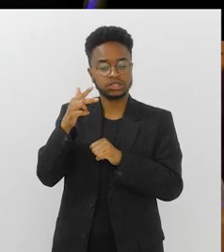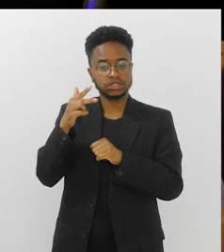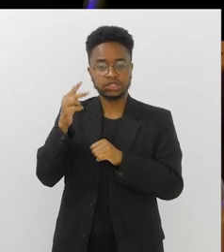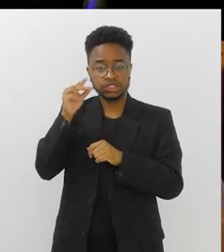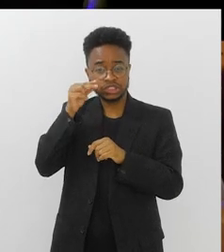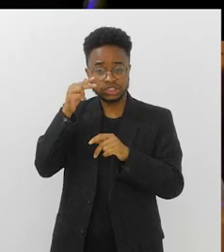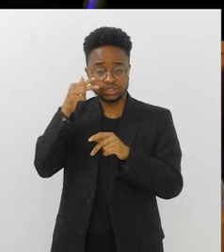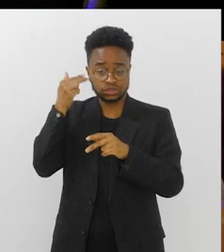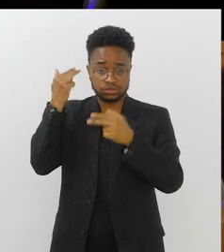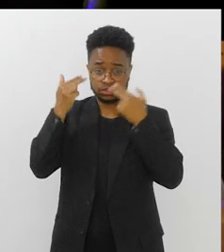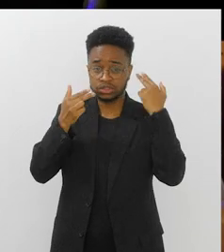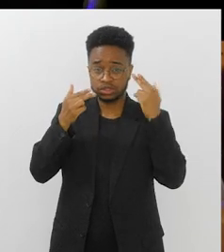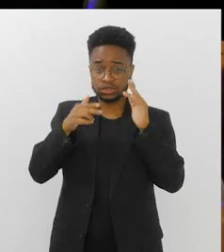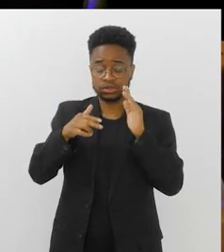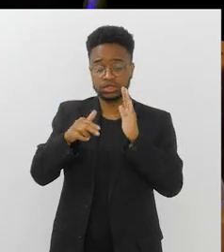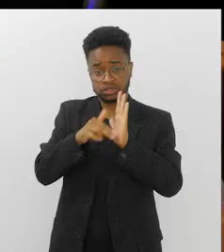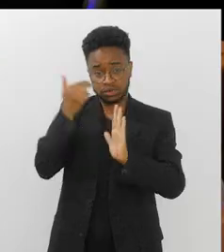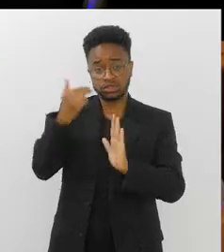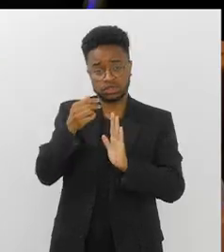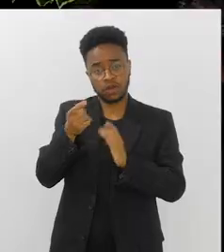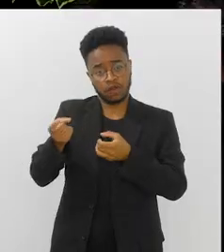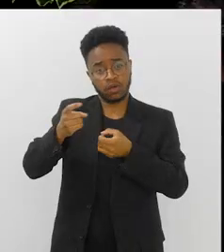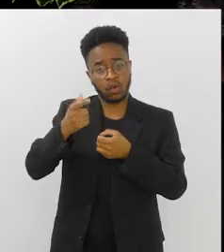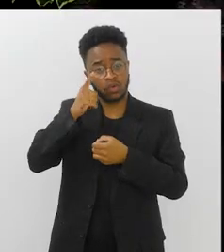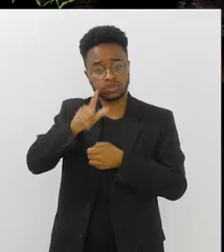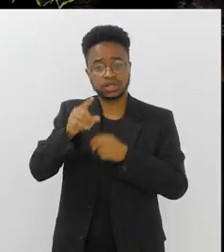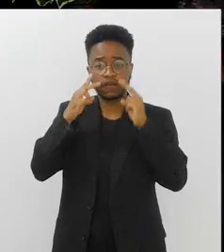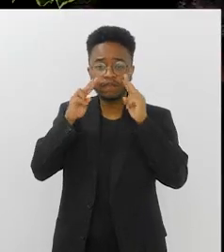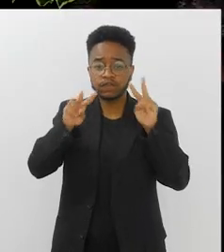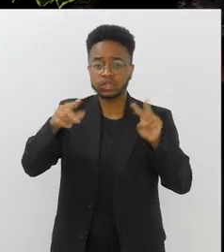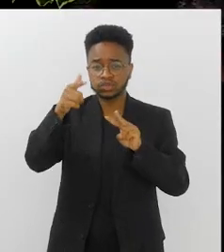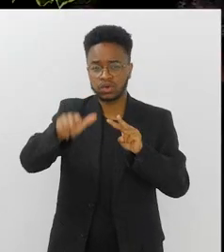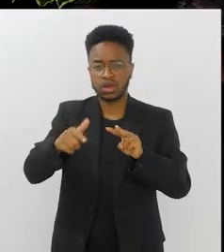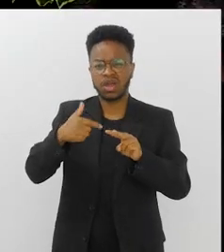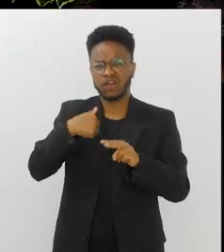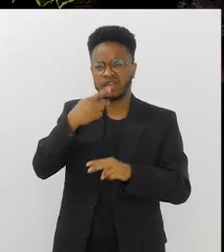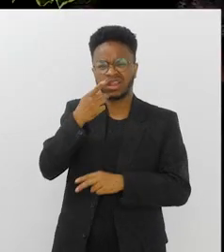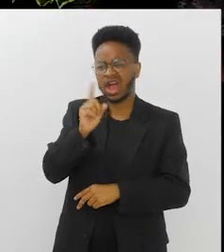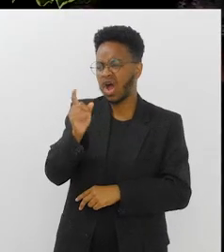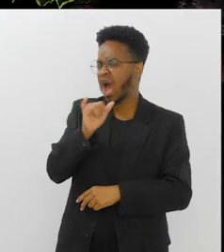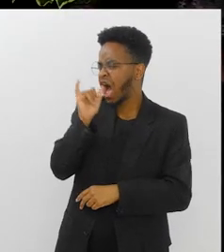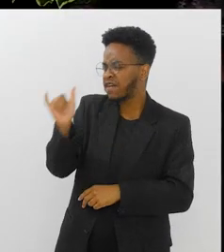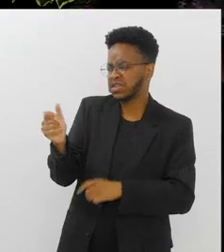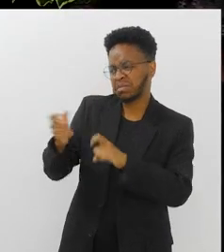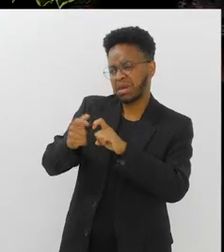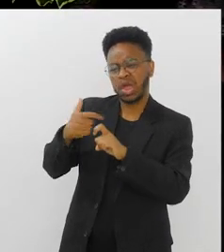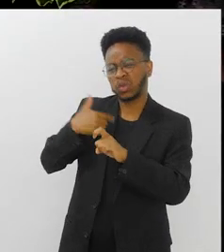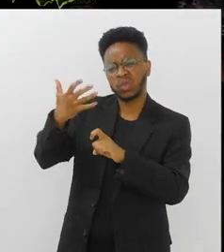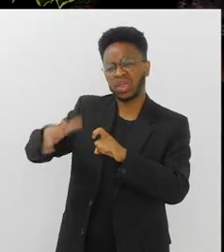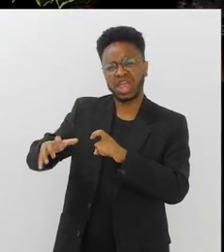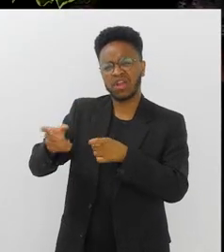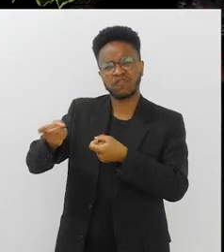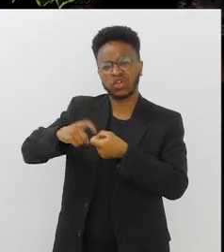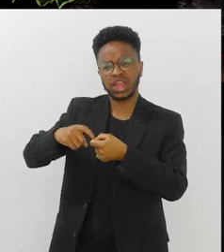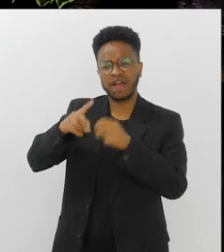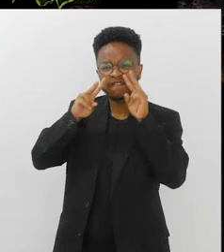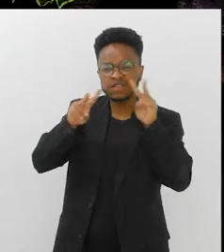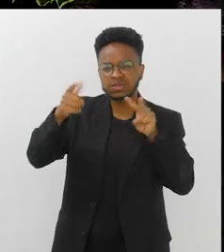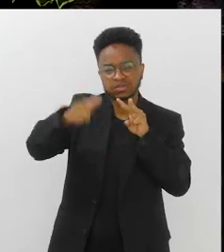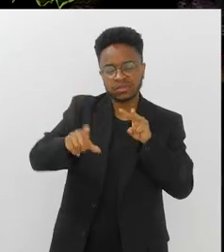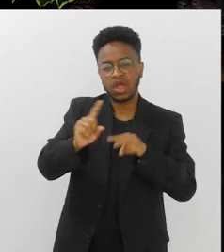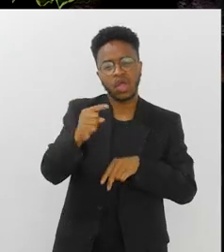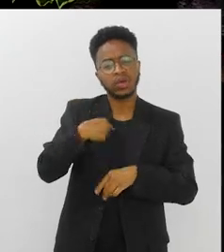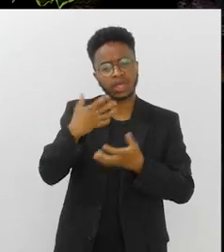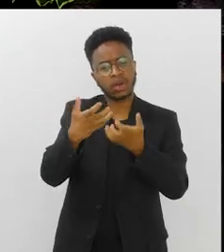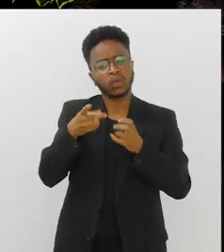e ele falou Rapaz Ô dor avisa aí pro médico aí que eu não quero voltar a enxergar não quero continuar jogando a minha